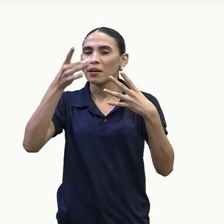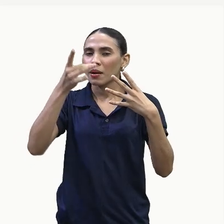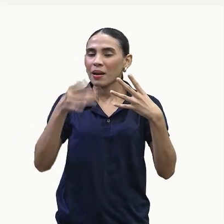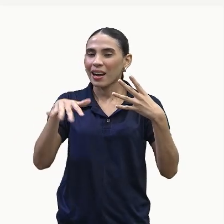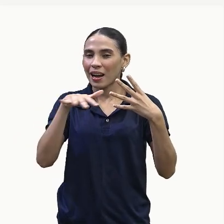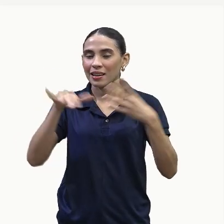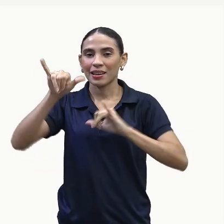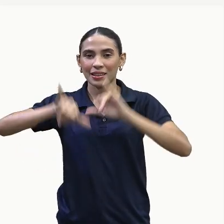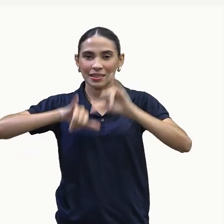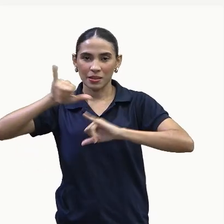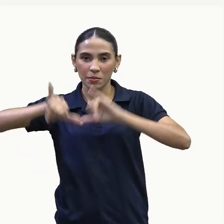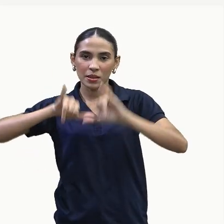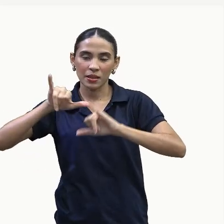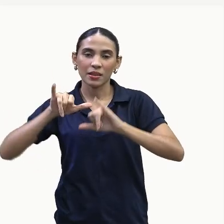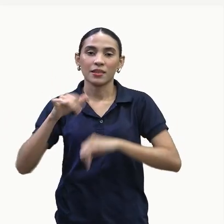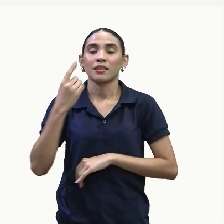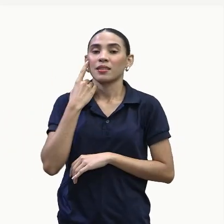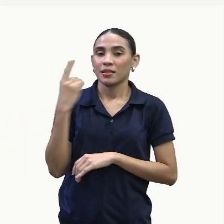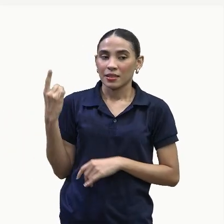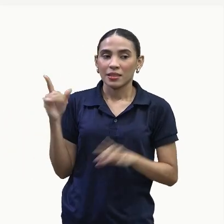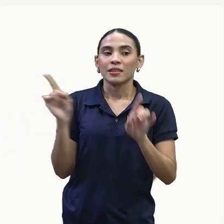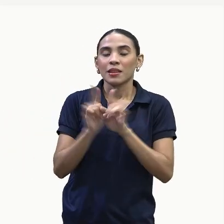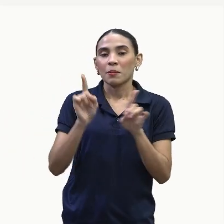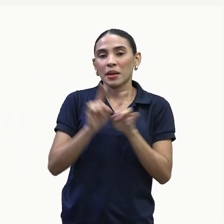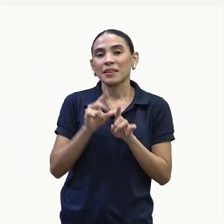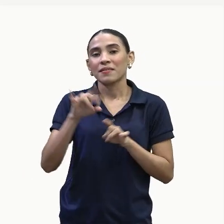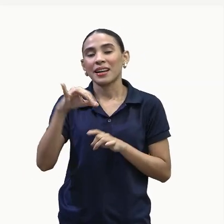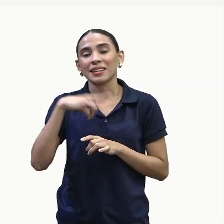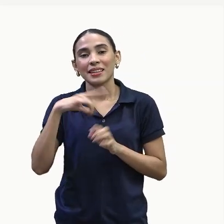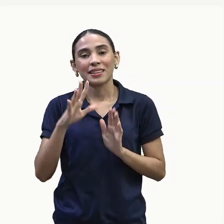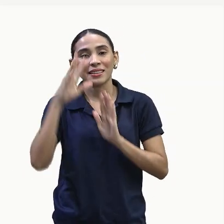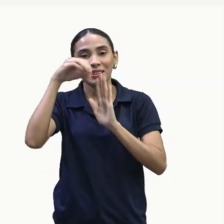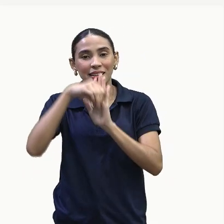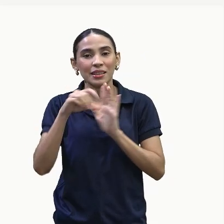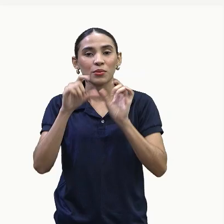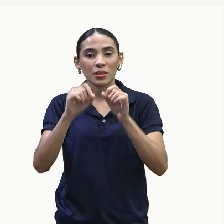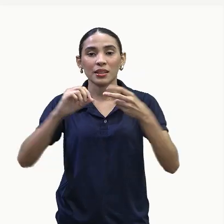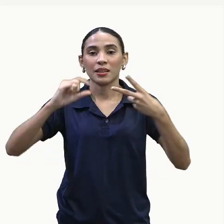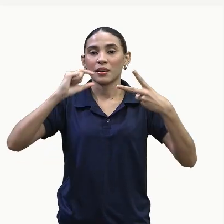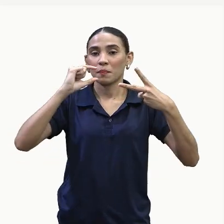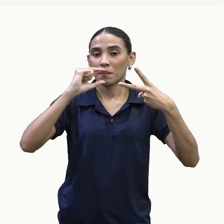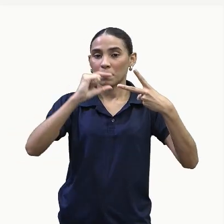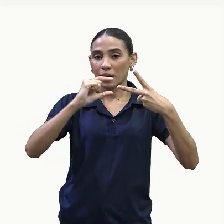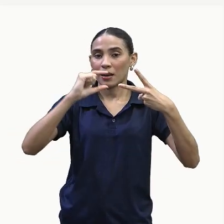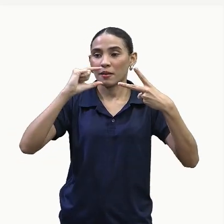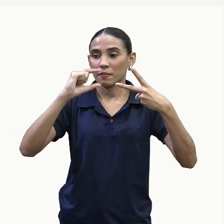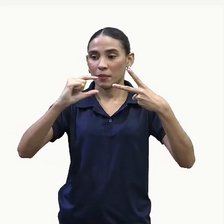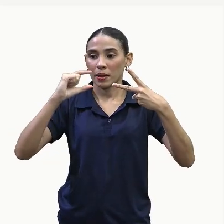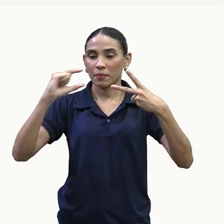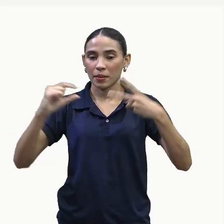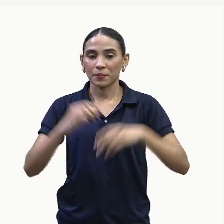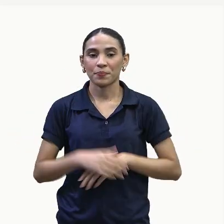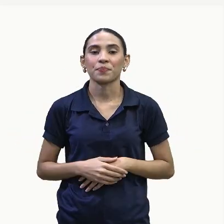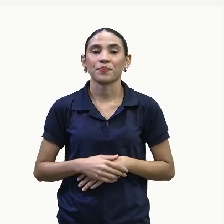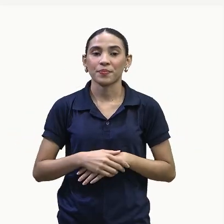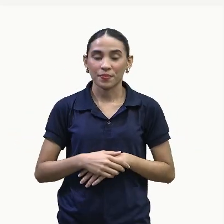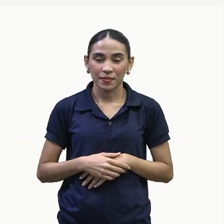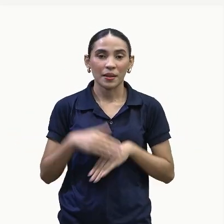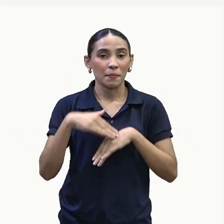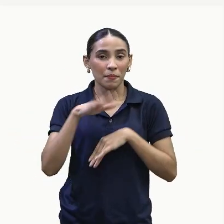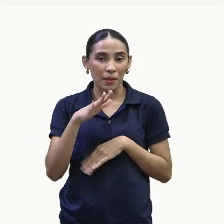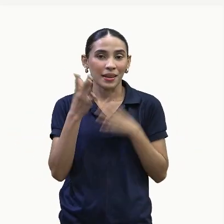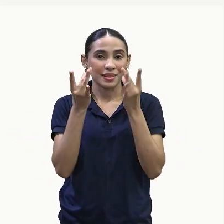quimicamente falando, que isso também vai compor lá os genes. E olha só, ainda um pouco